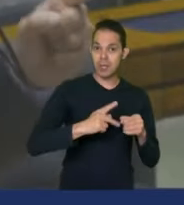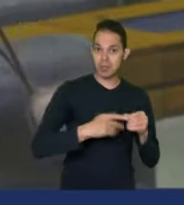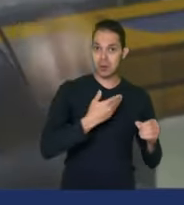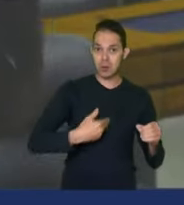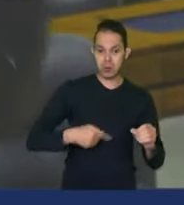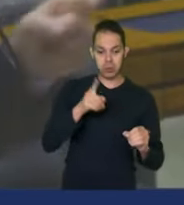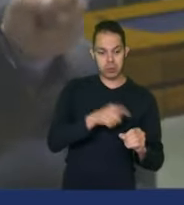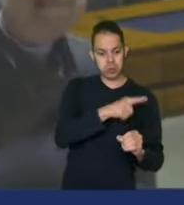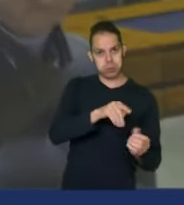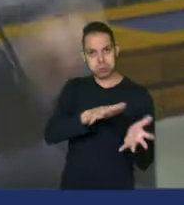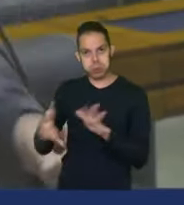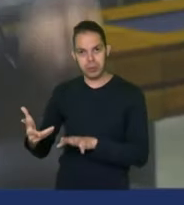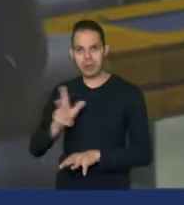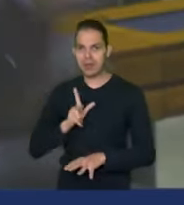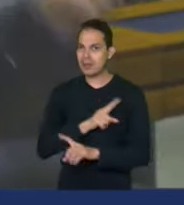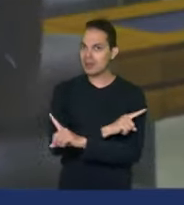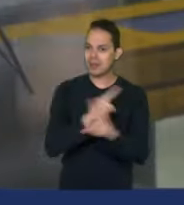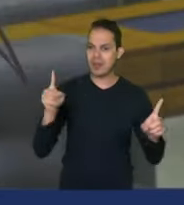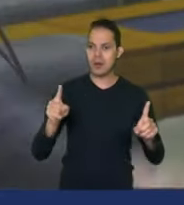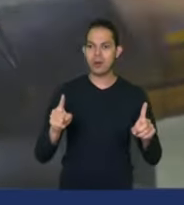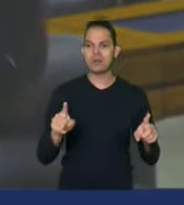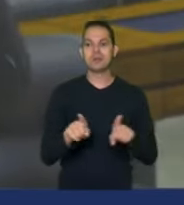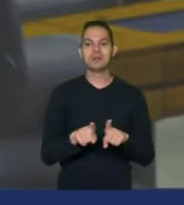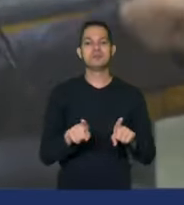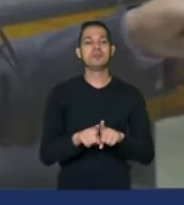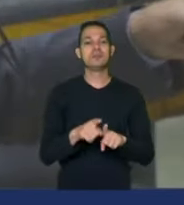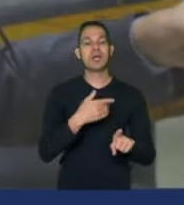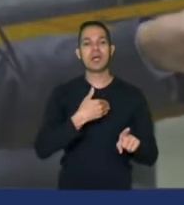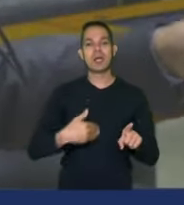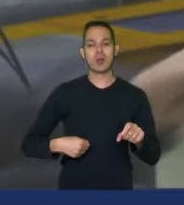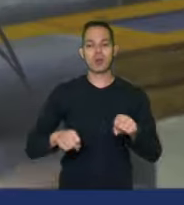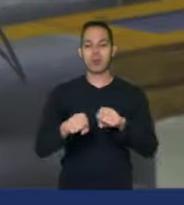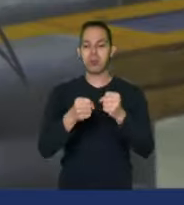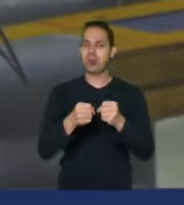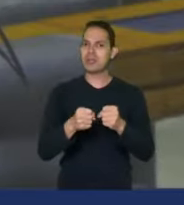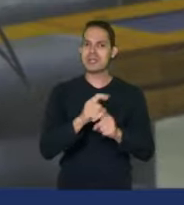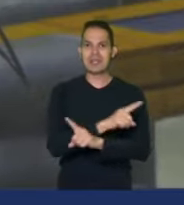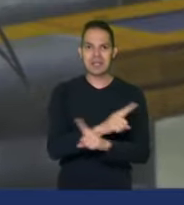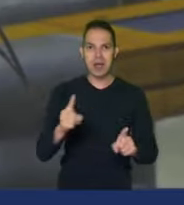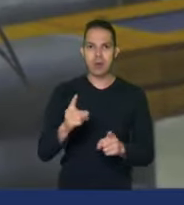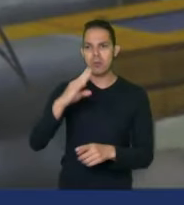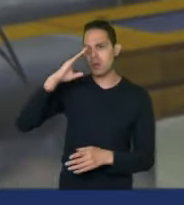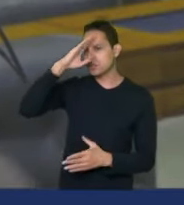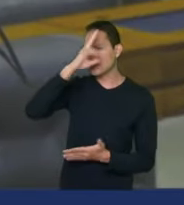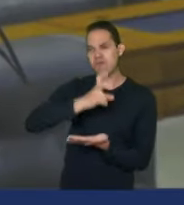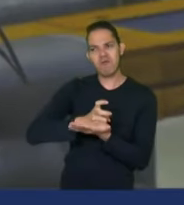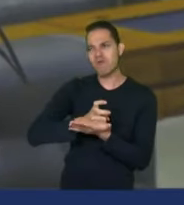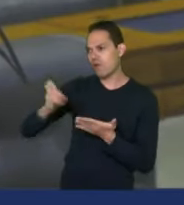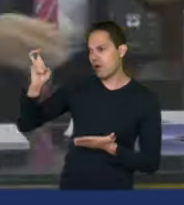Contra o desmonte do Estado brasileiro. Fora Bolsonaro!